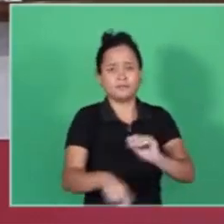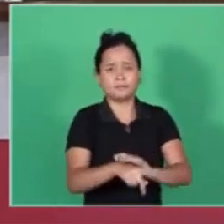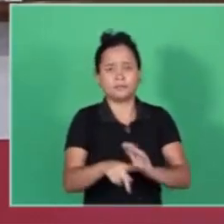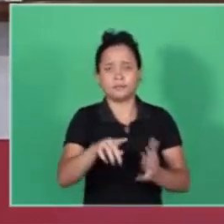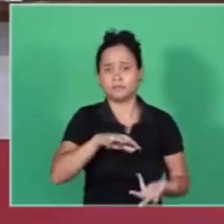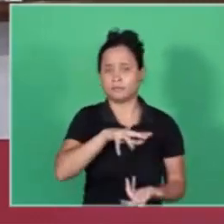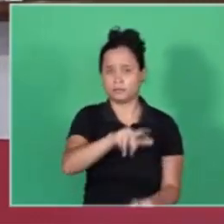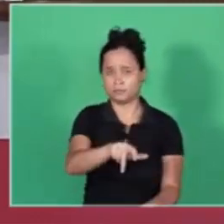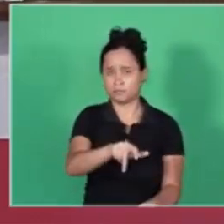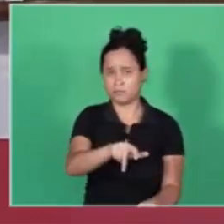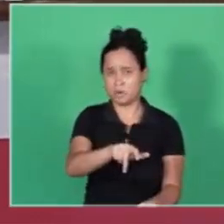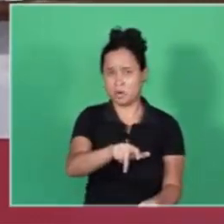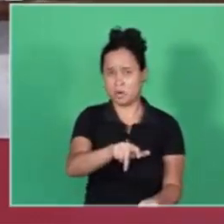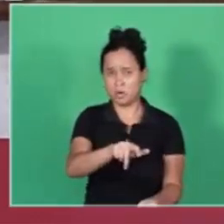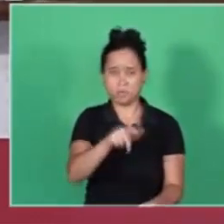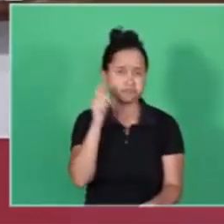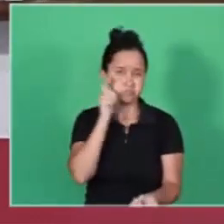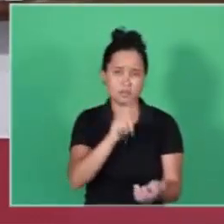tira.